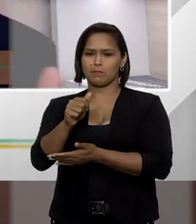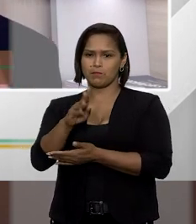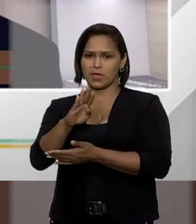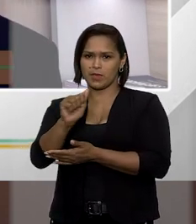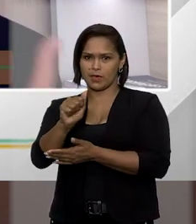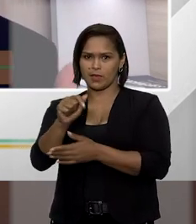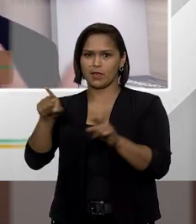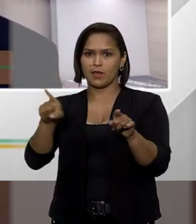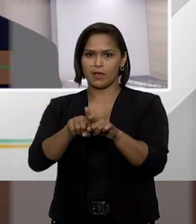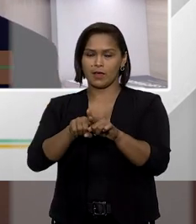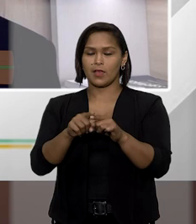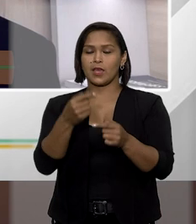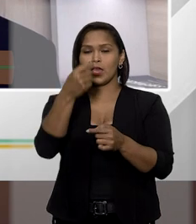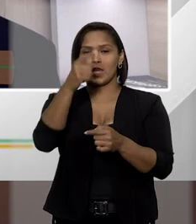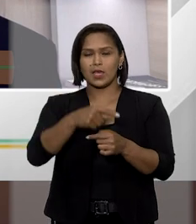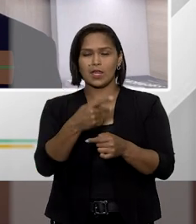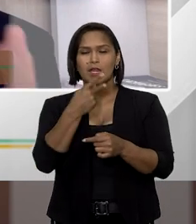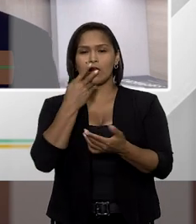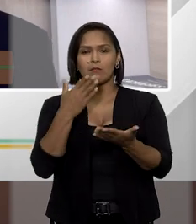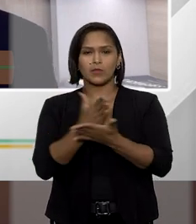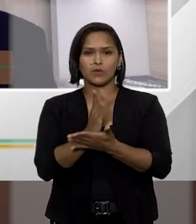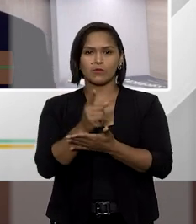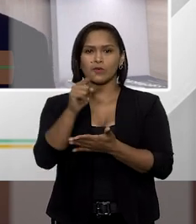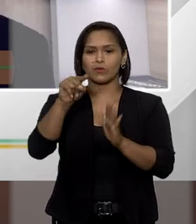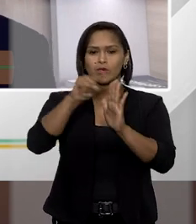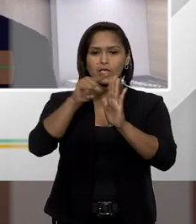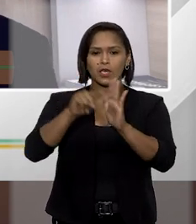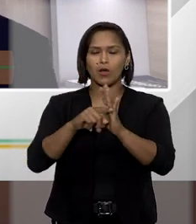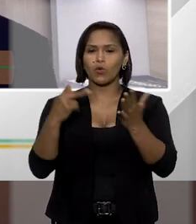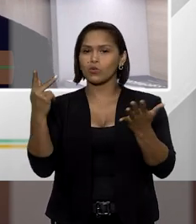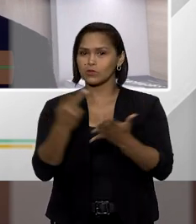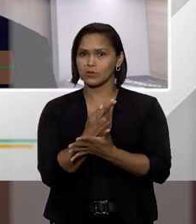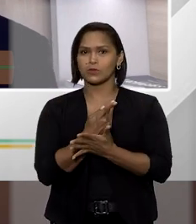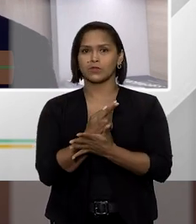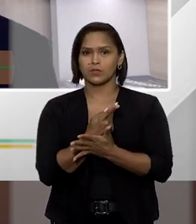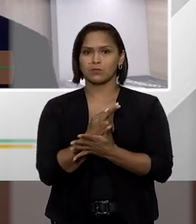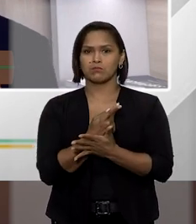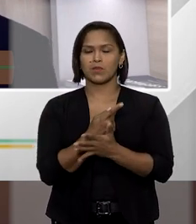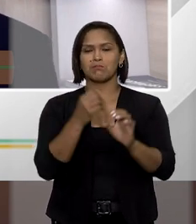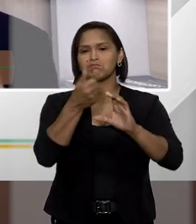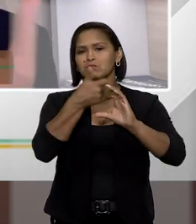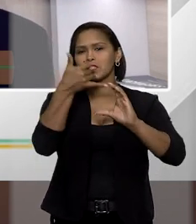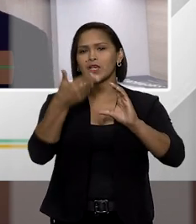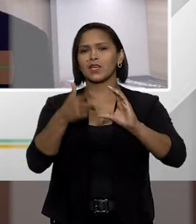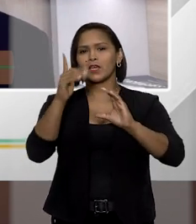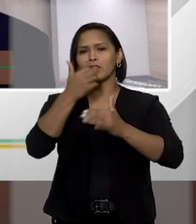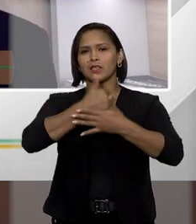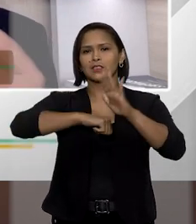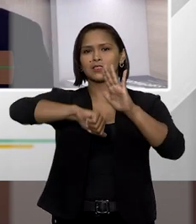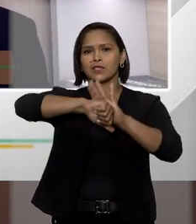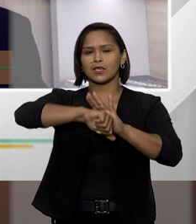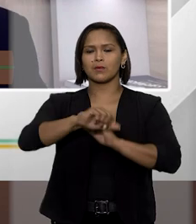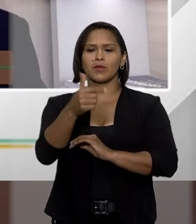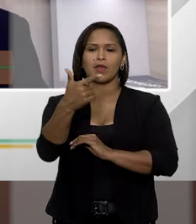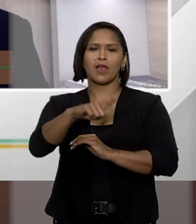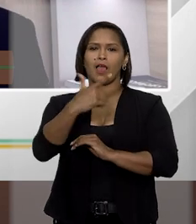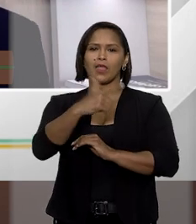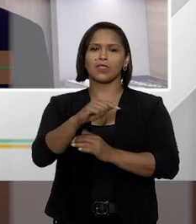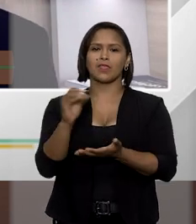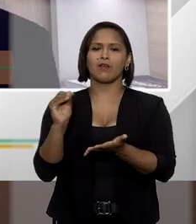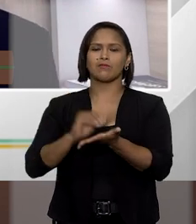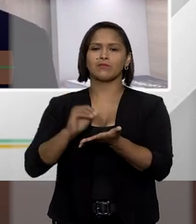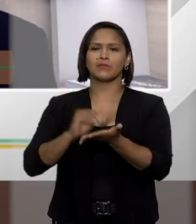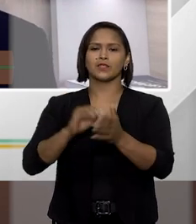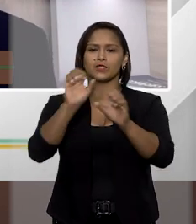United Kingdom Bribery Act, que em determinadas situações caracteriza crime a não